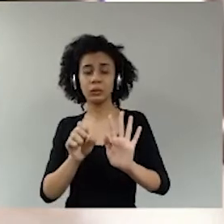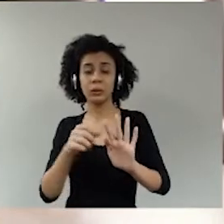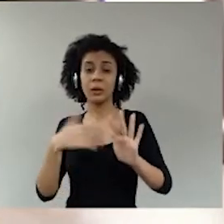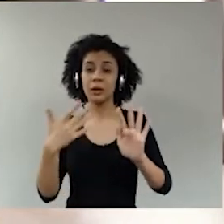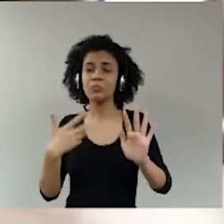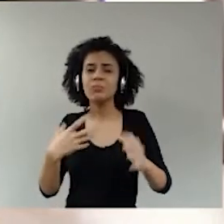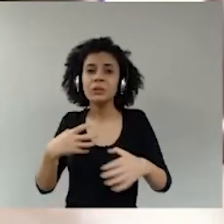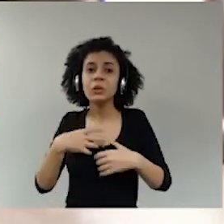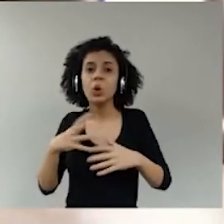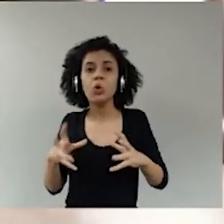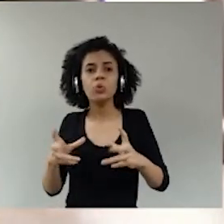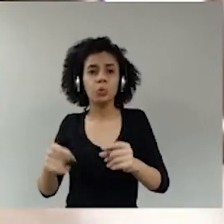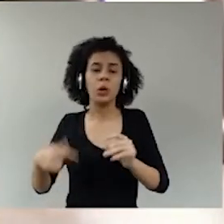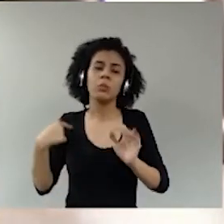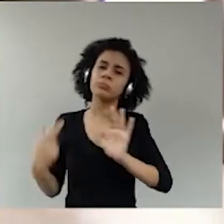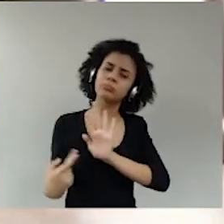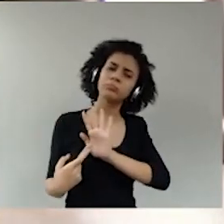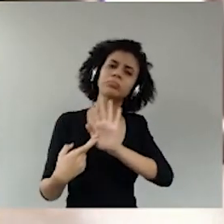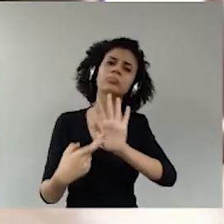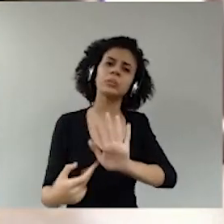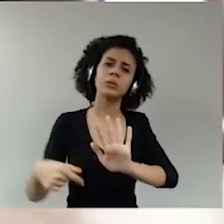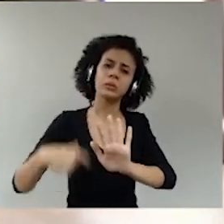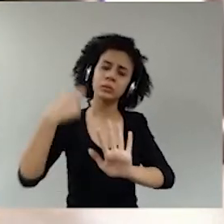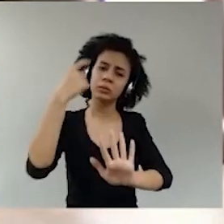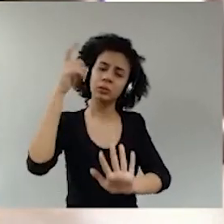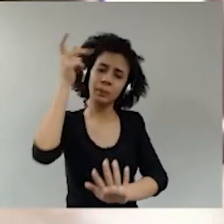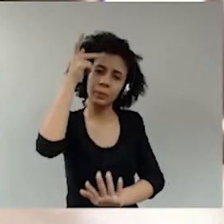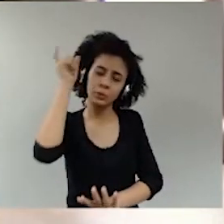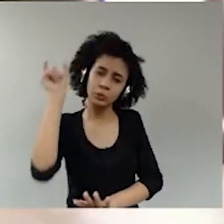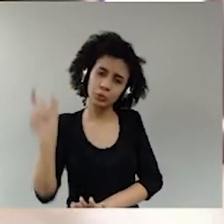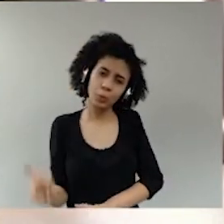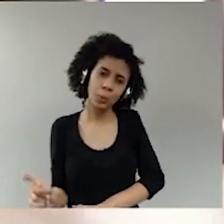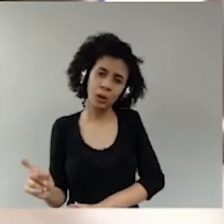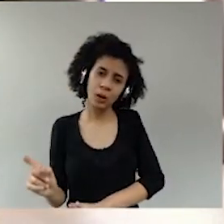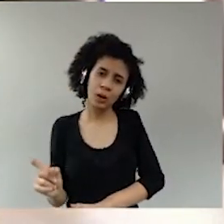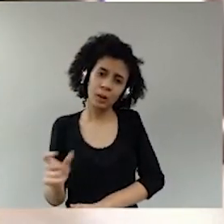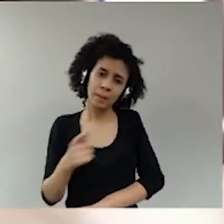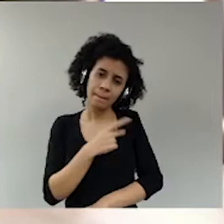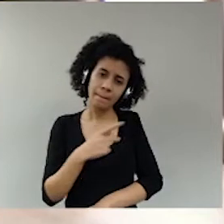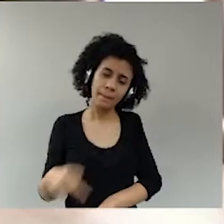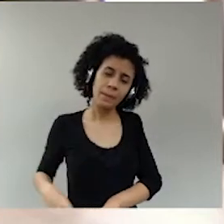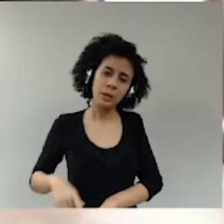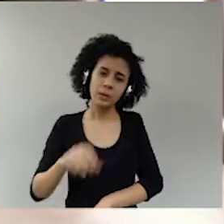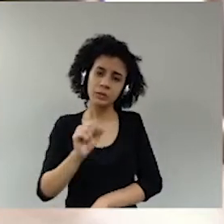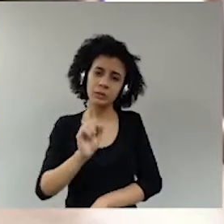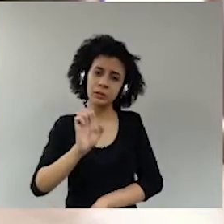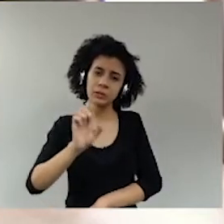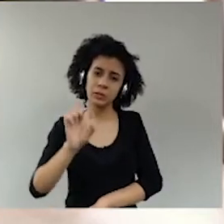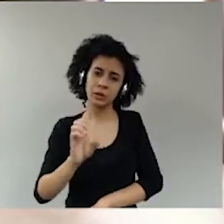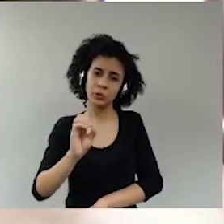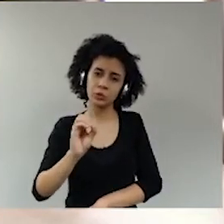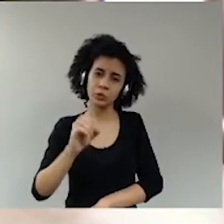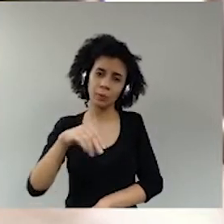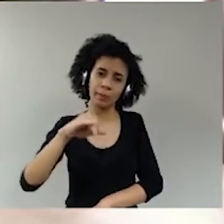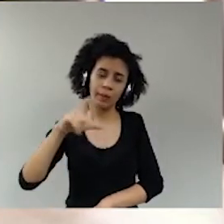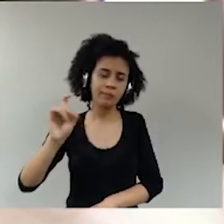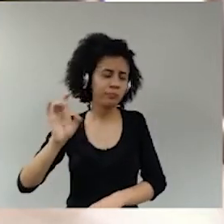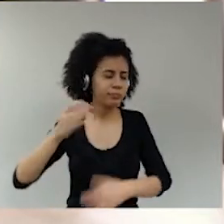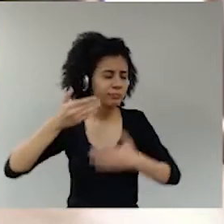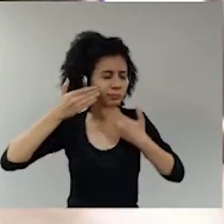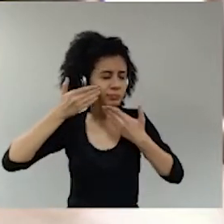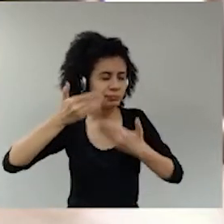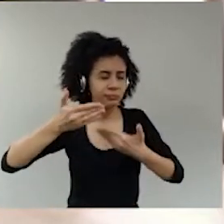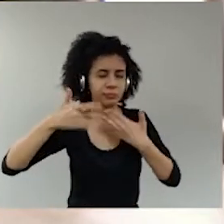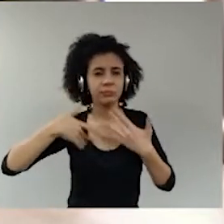todos representados aqui na pessoa do presidente da seccional. E aqui eu só tenho a agradecer a